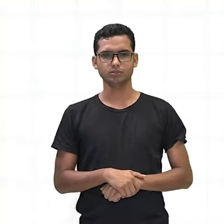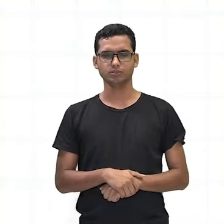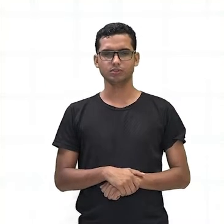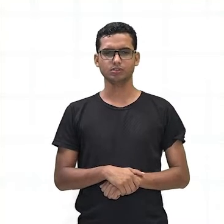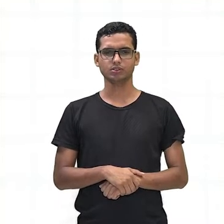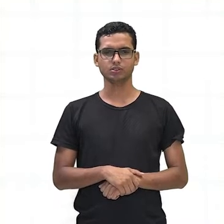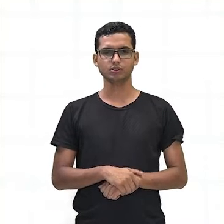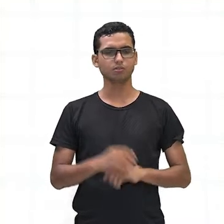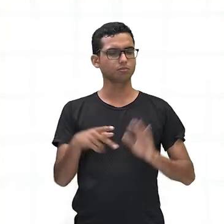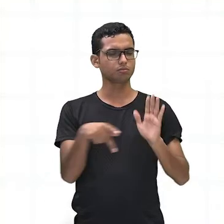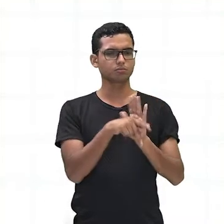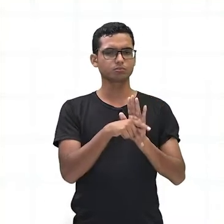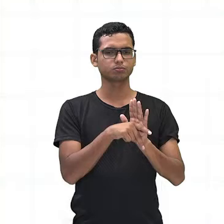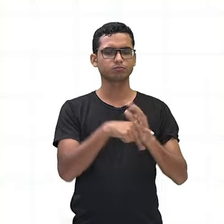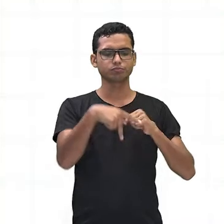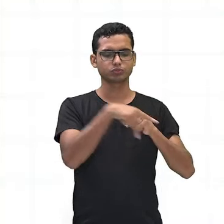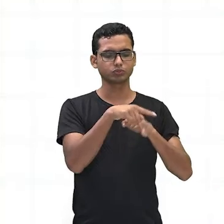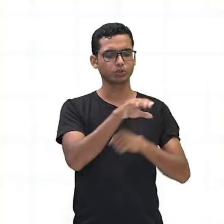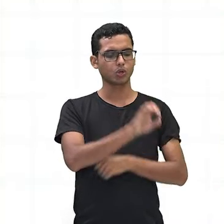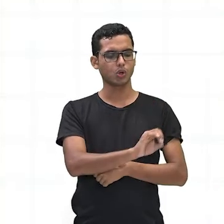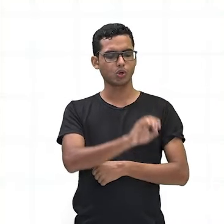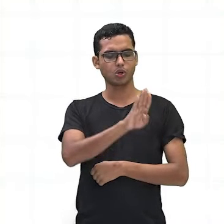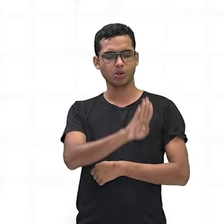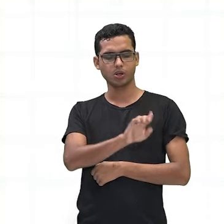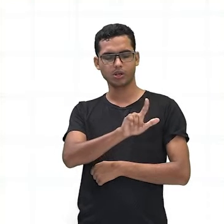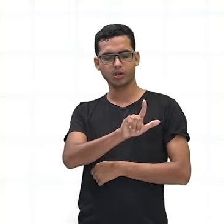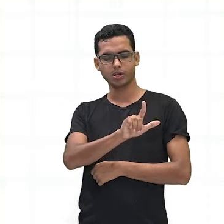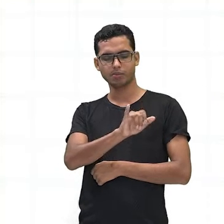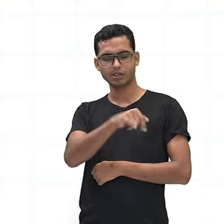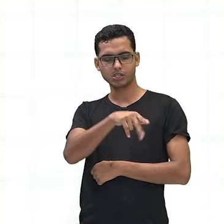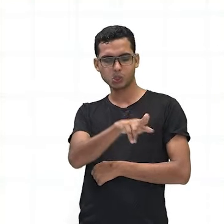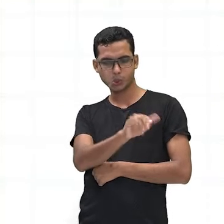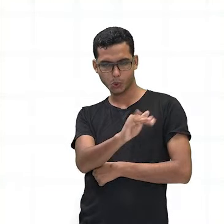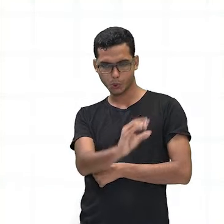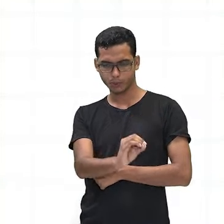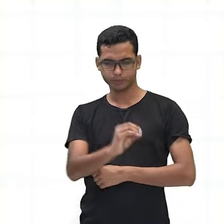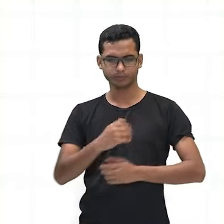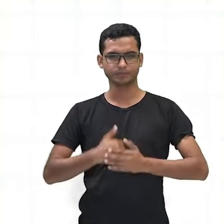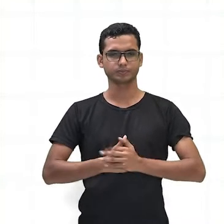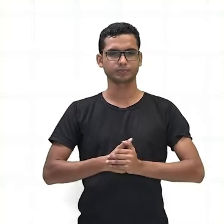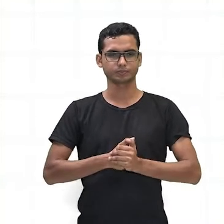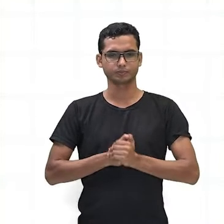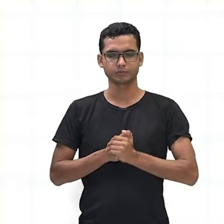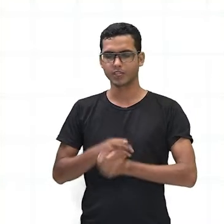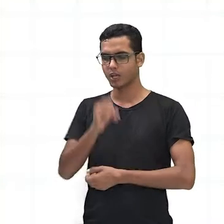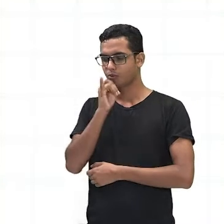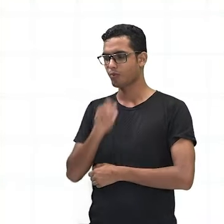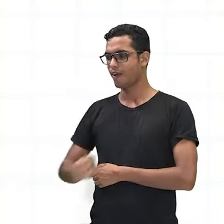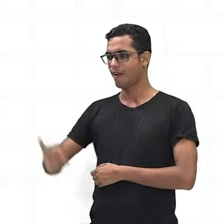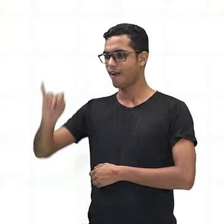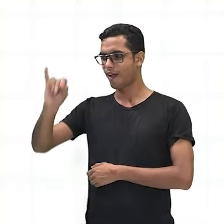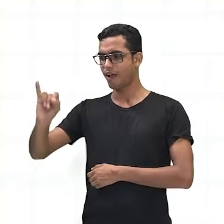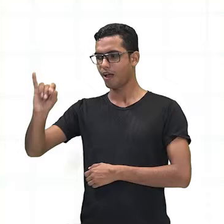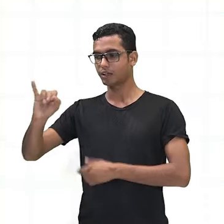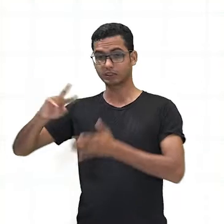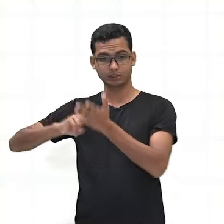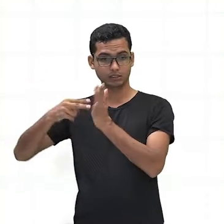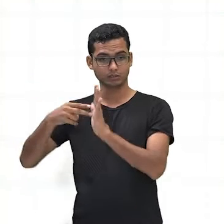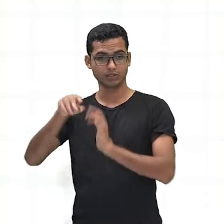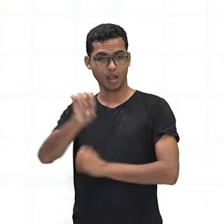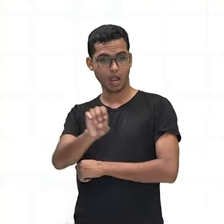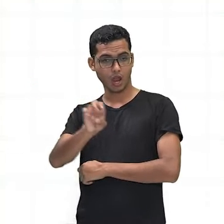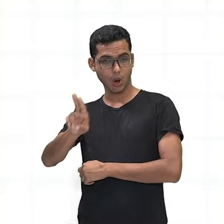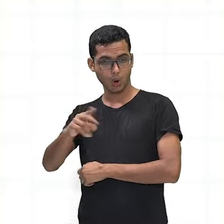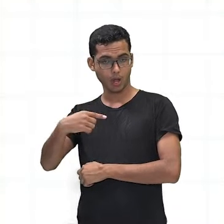oblíquos. Então, aqui, ó, o pronome I, que significa eu